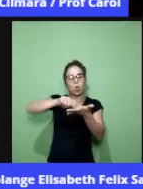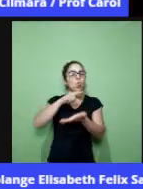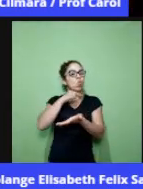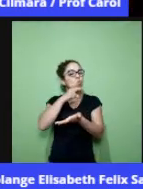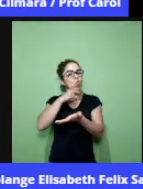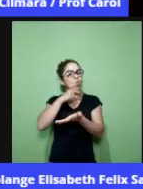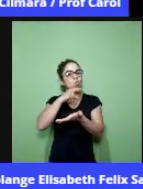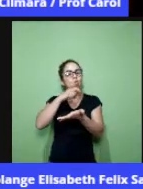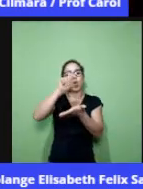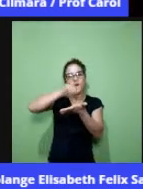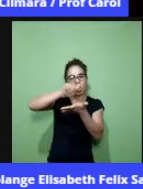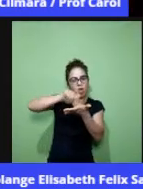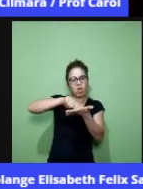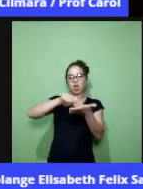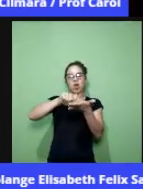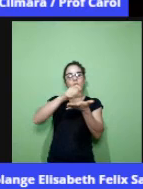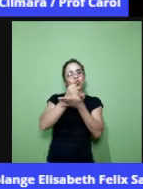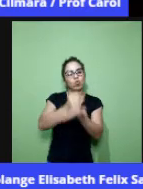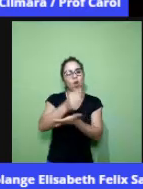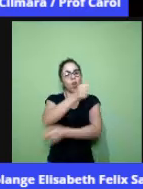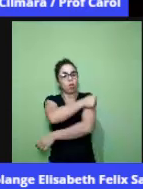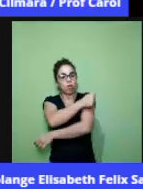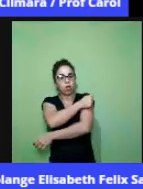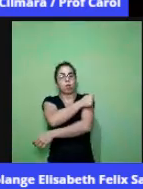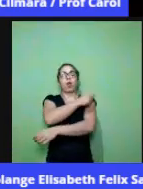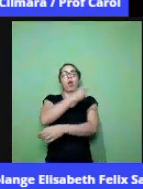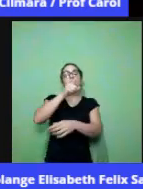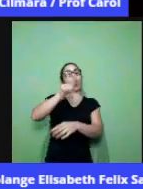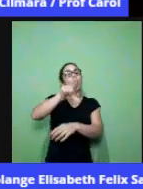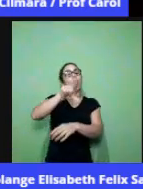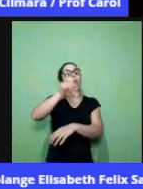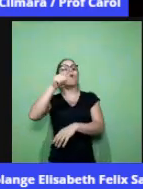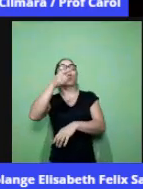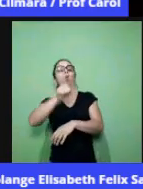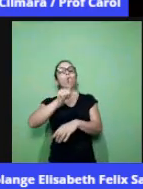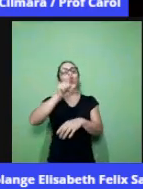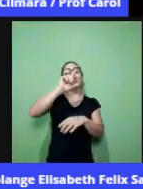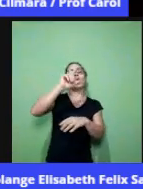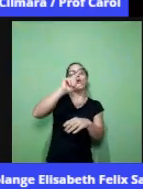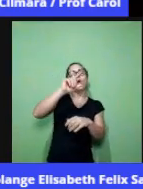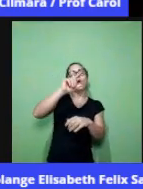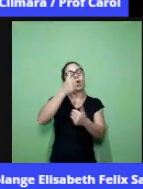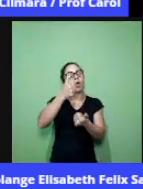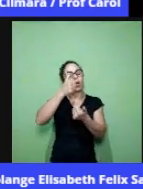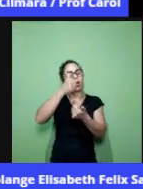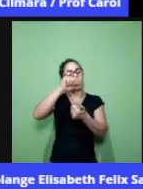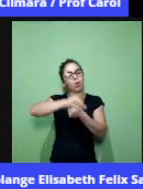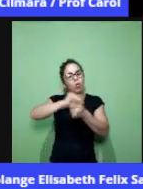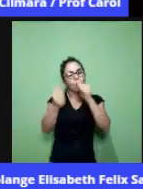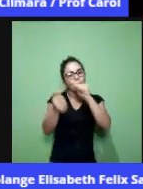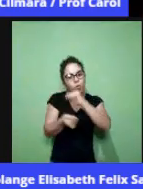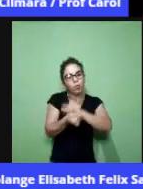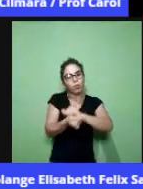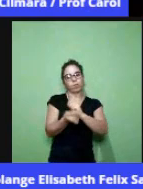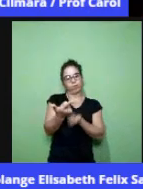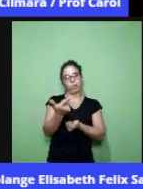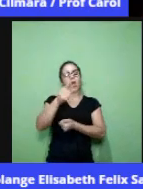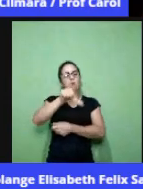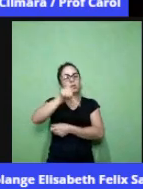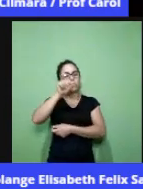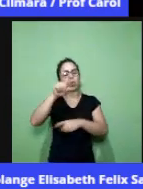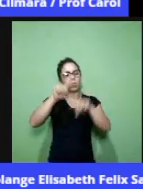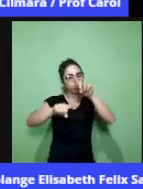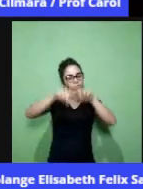para o velcro. O velcro não deu certo, a gente parte para a parte montada. Então, a gente faz essa avaliação, seleciona o recurso e a